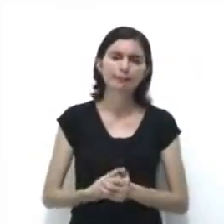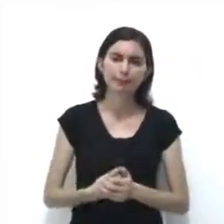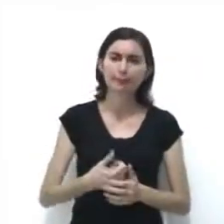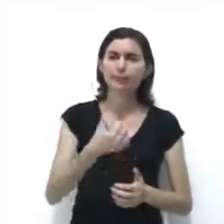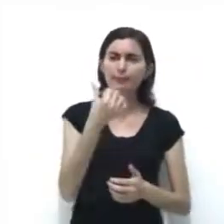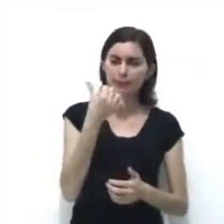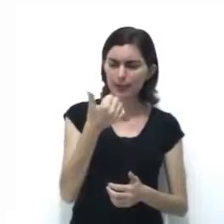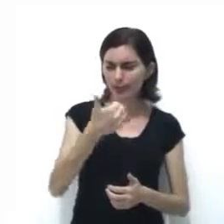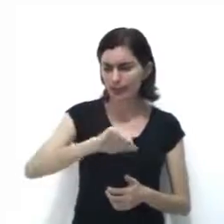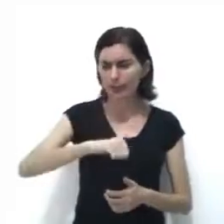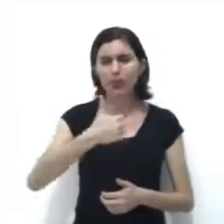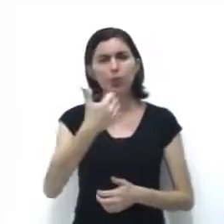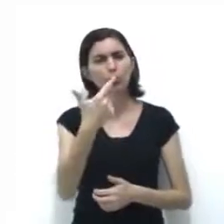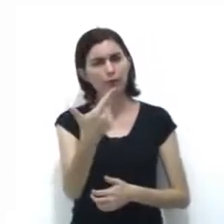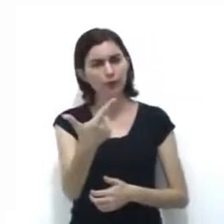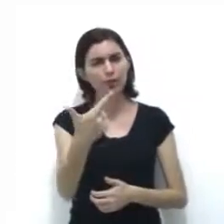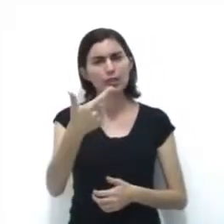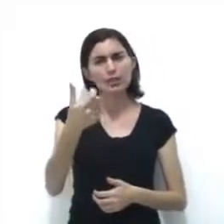exatamente